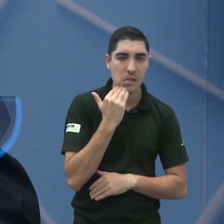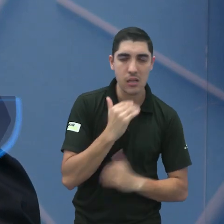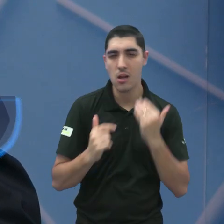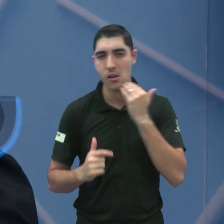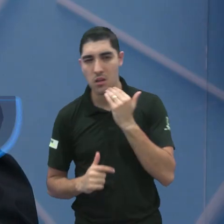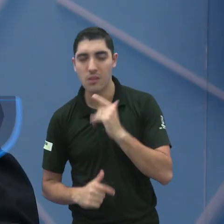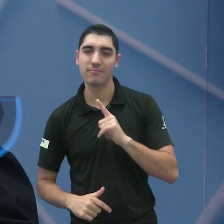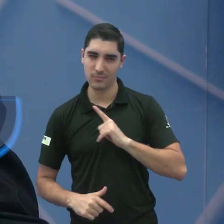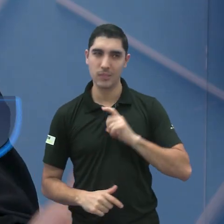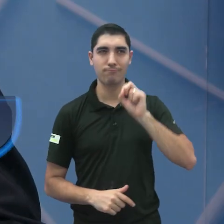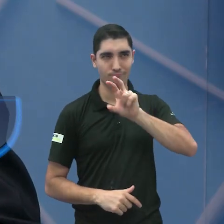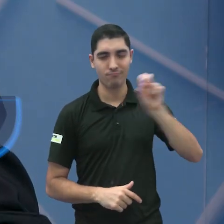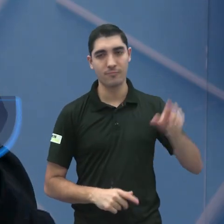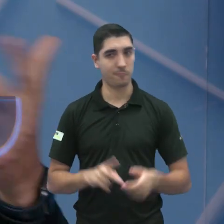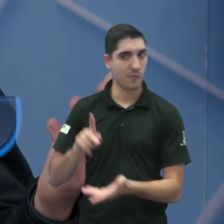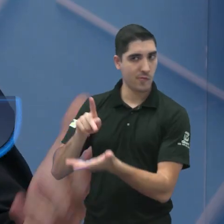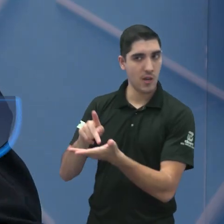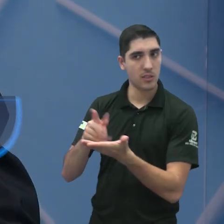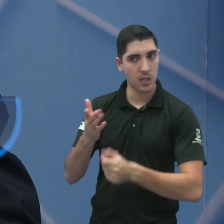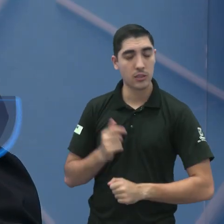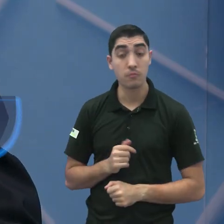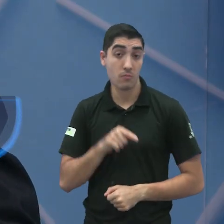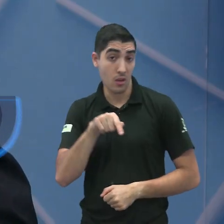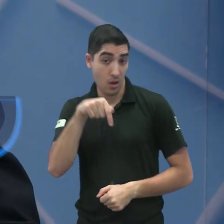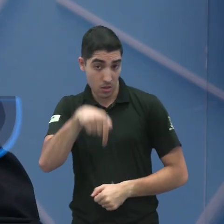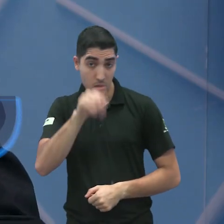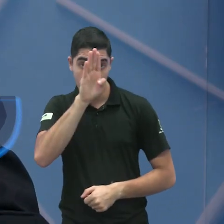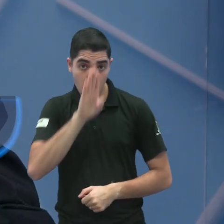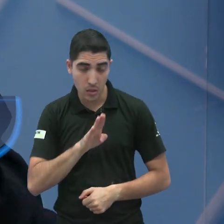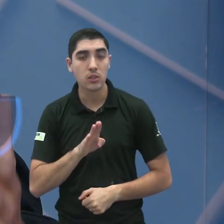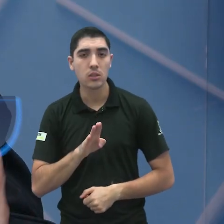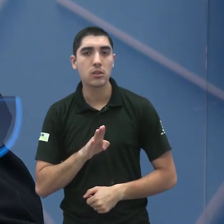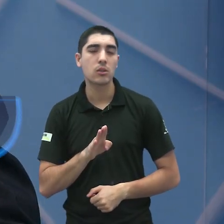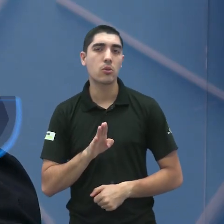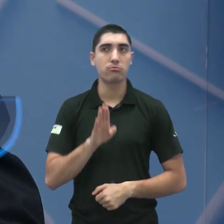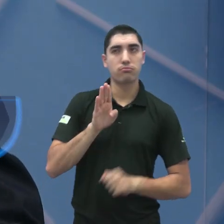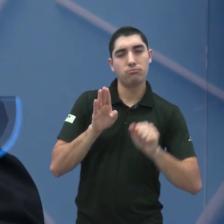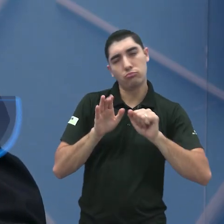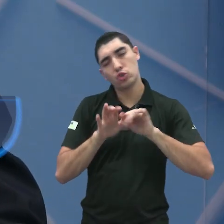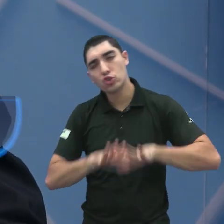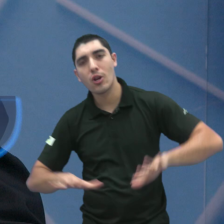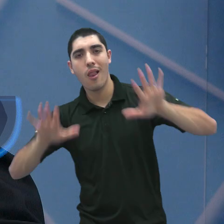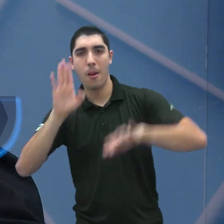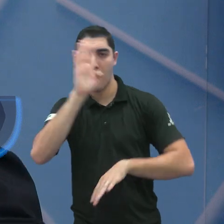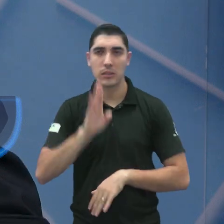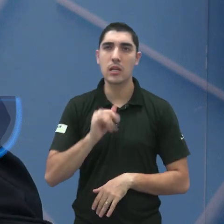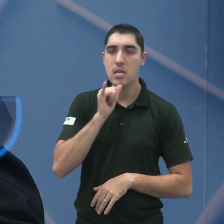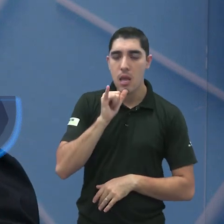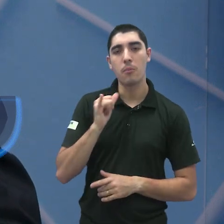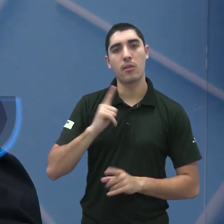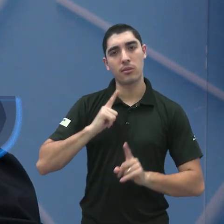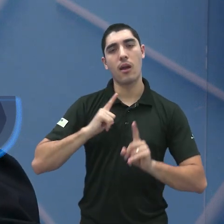qualidade das vias, né? Exato. E como você disse, o próprio país, né, todo o modo geral do Brasil em relação a clima, em relação